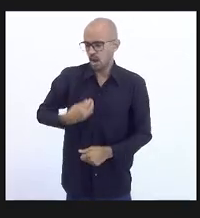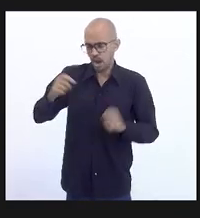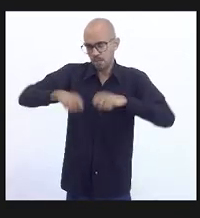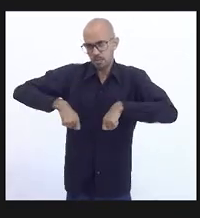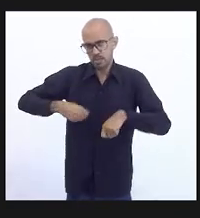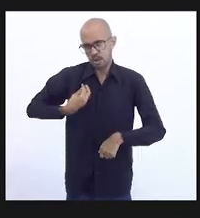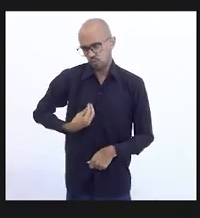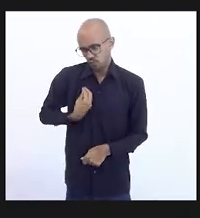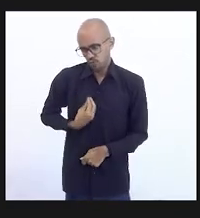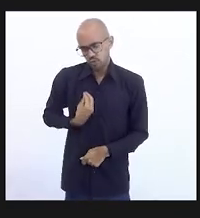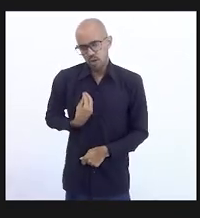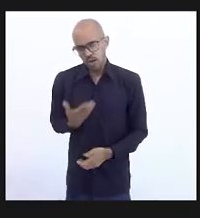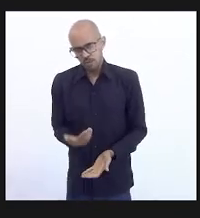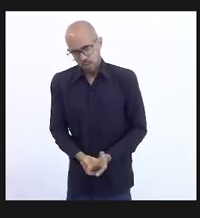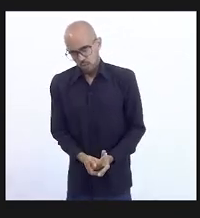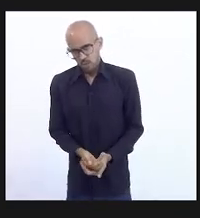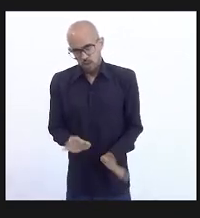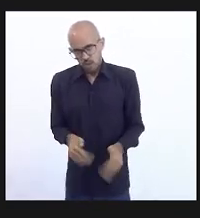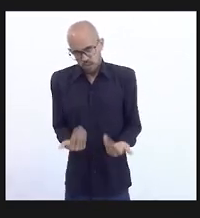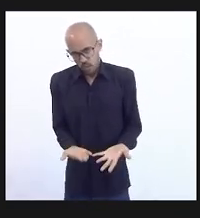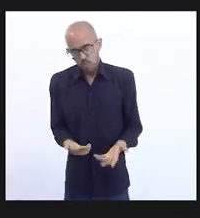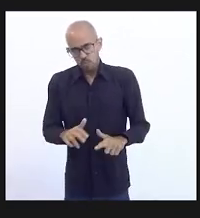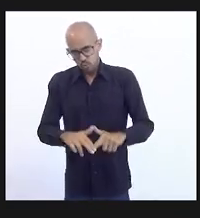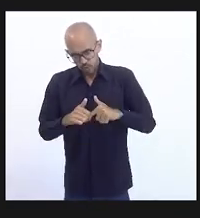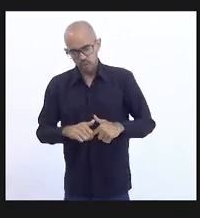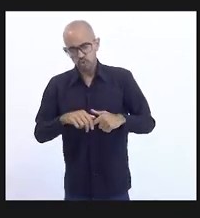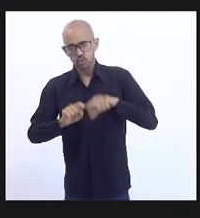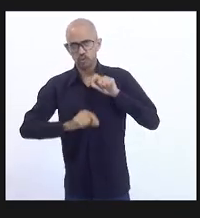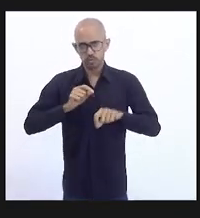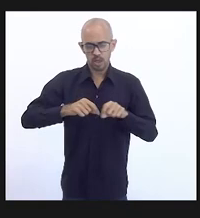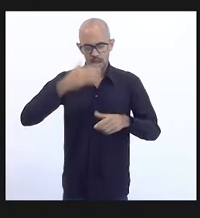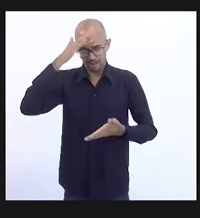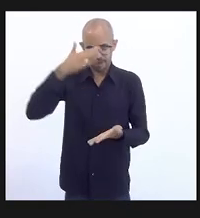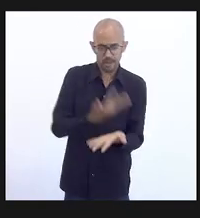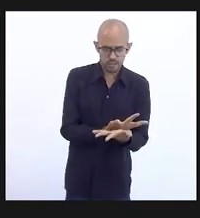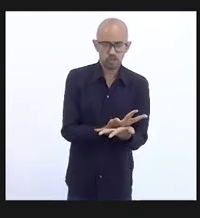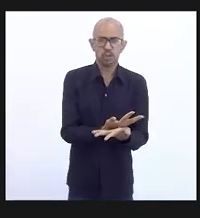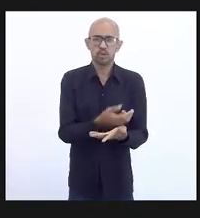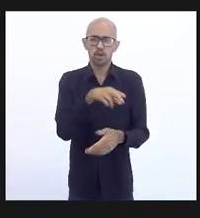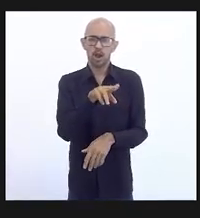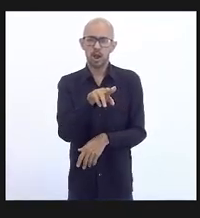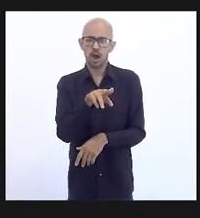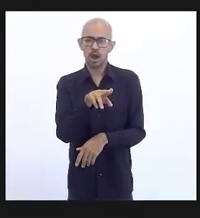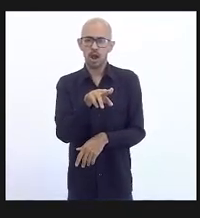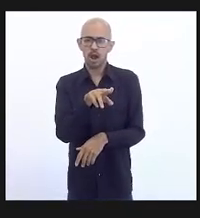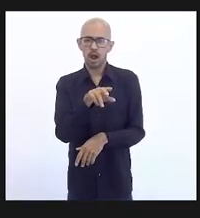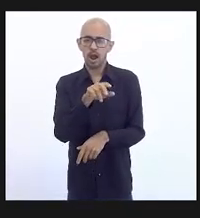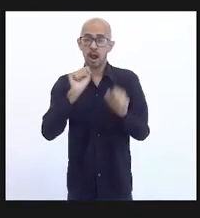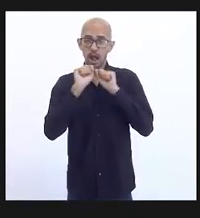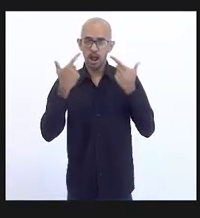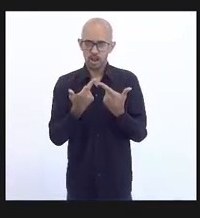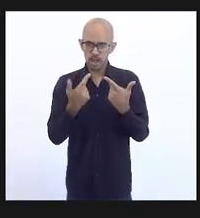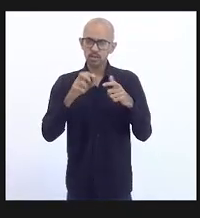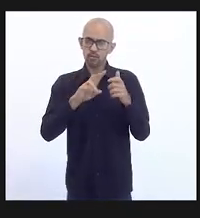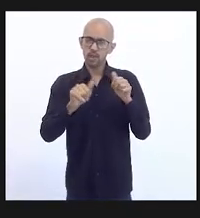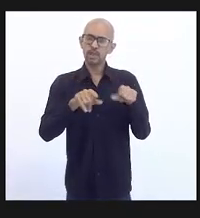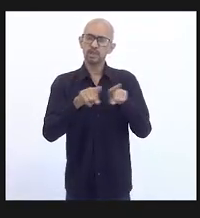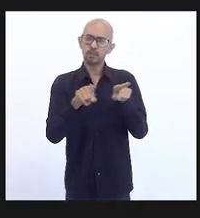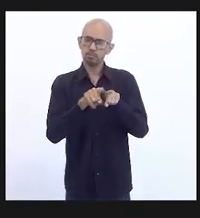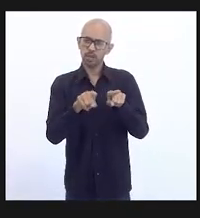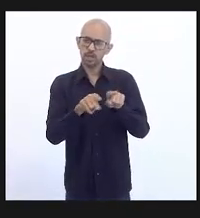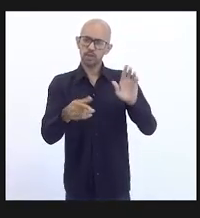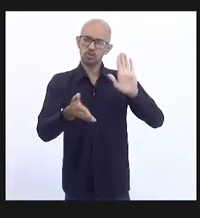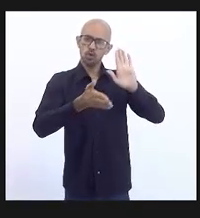nova instituição. Então, inclusive, né, acreditando muito de que a ALERJ vai manter seu compromisso